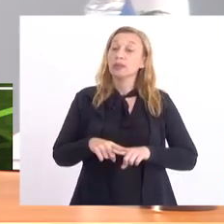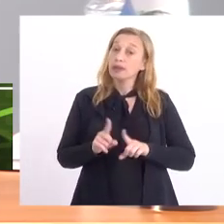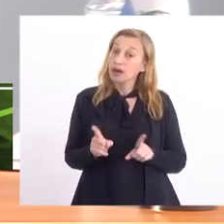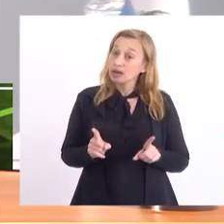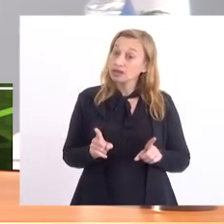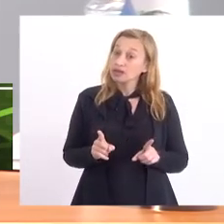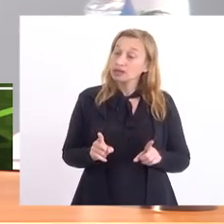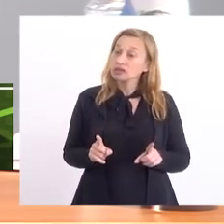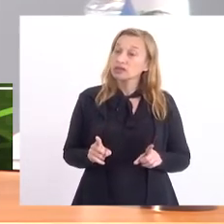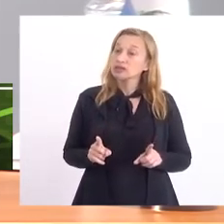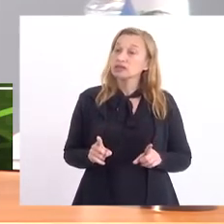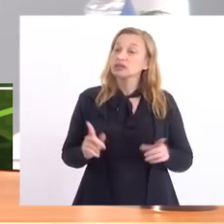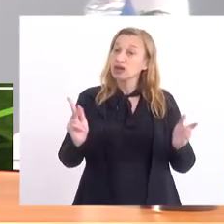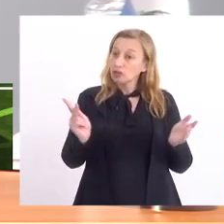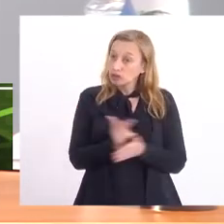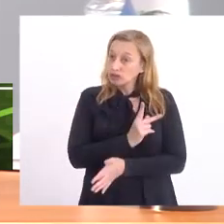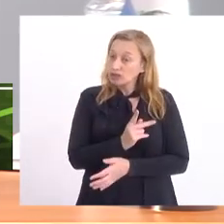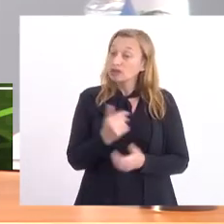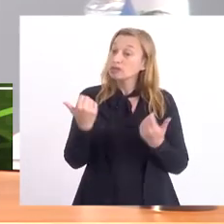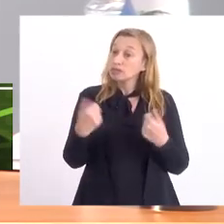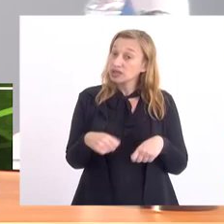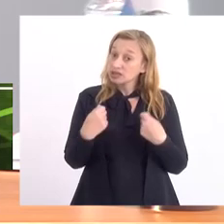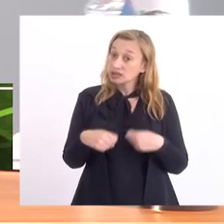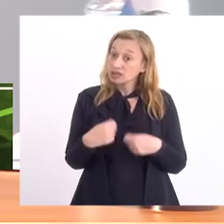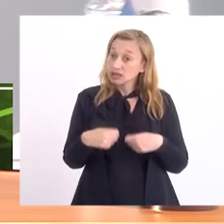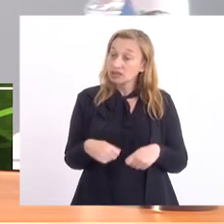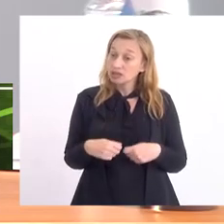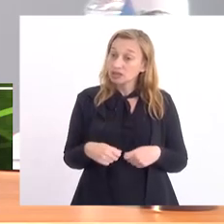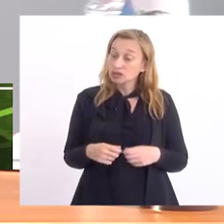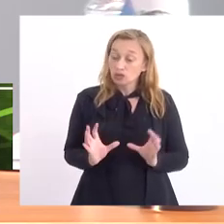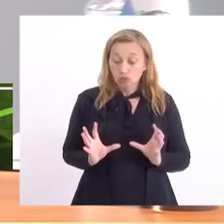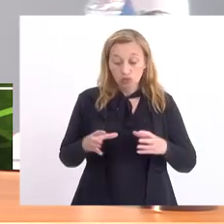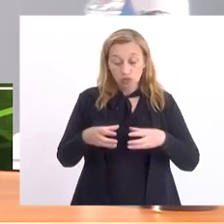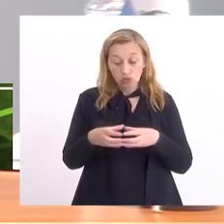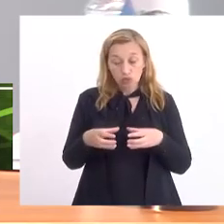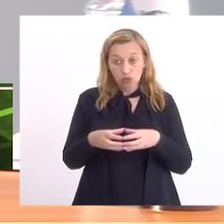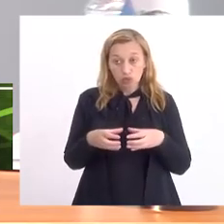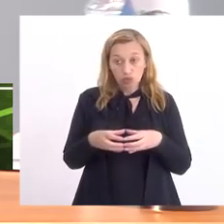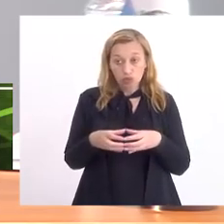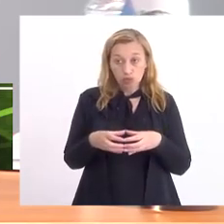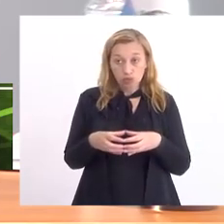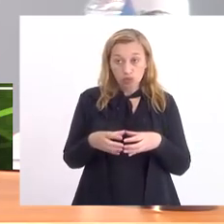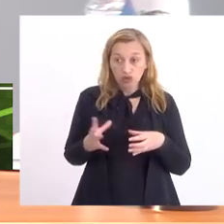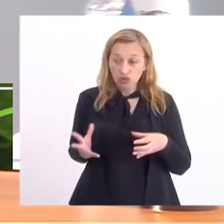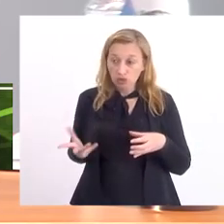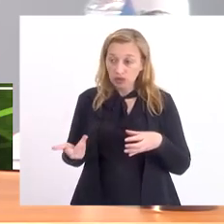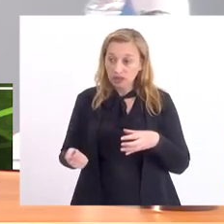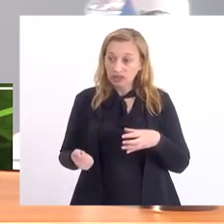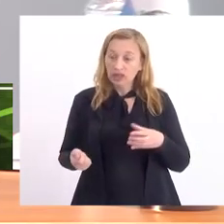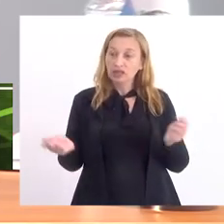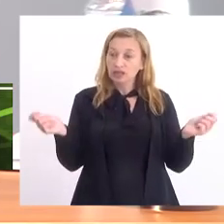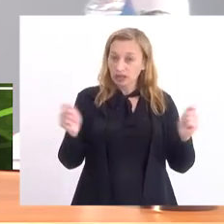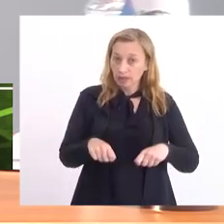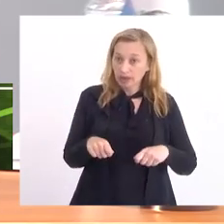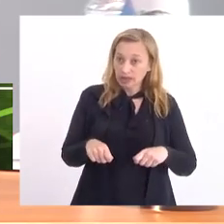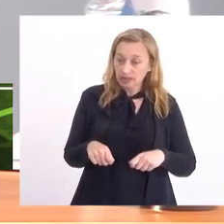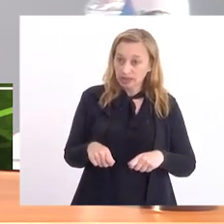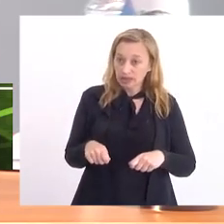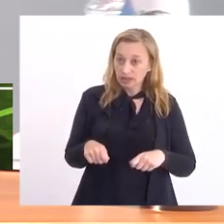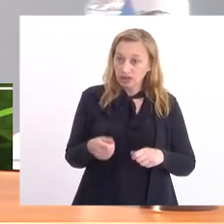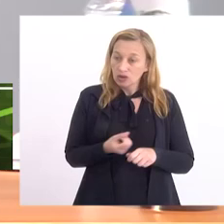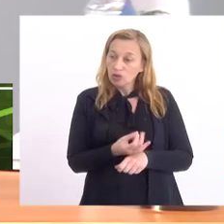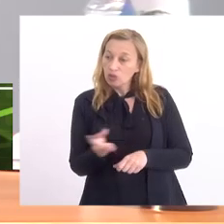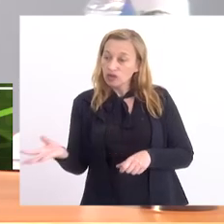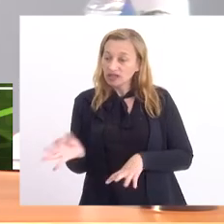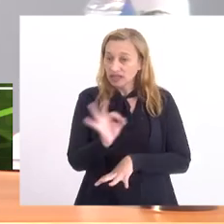que isso gire, a gente precisa de um corpo funcional também habilitado, capacitado, em